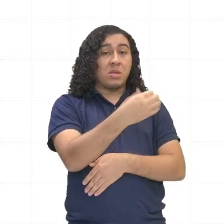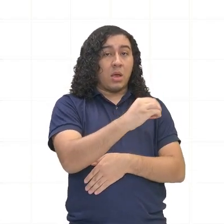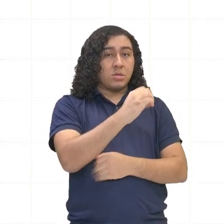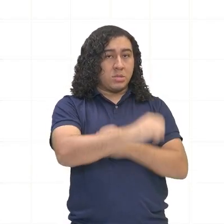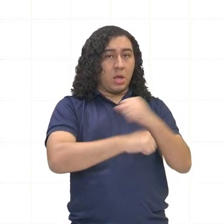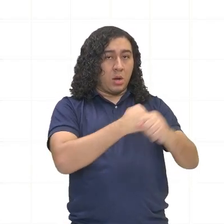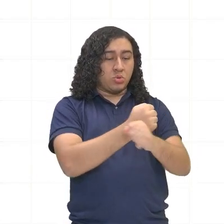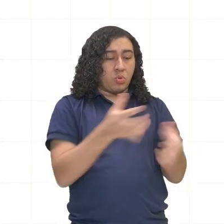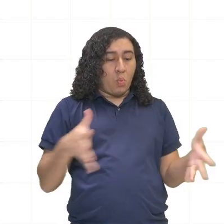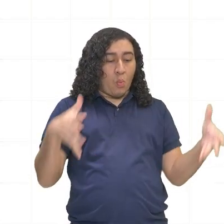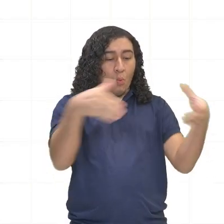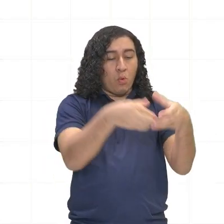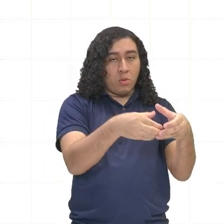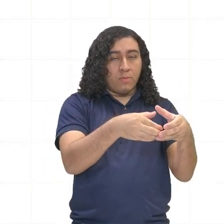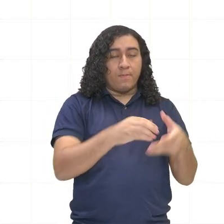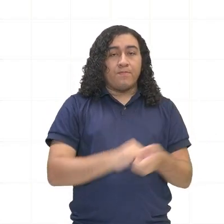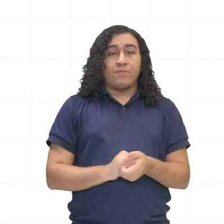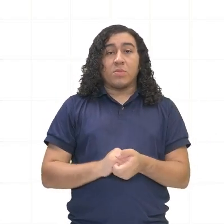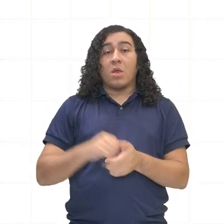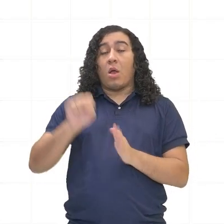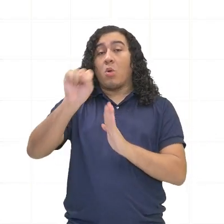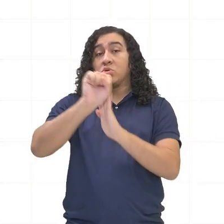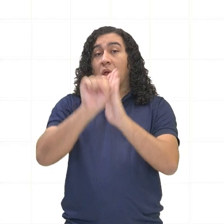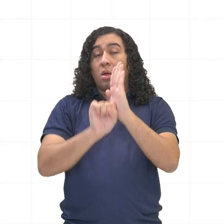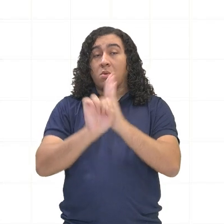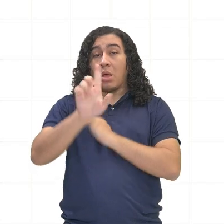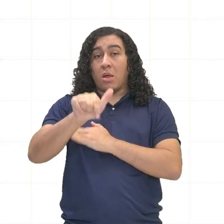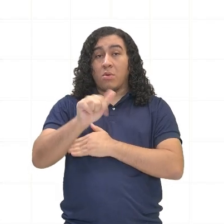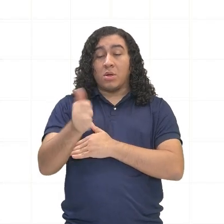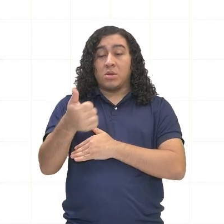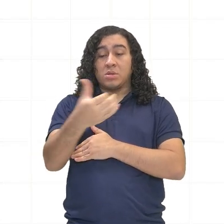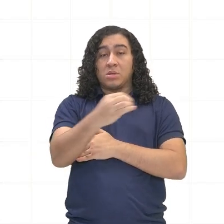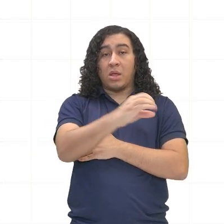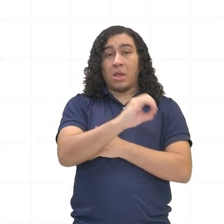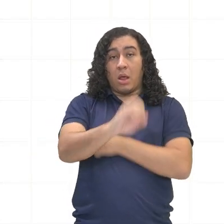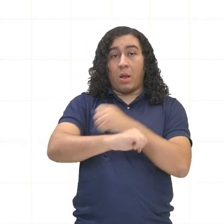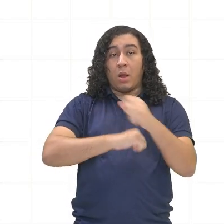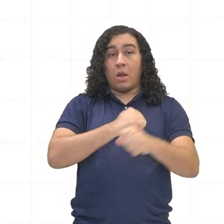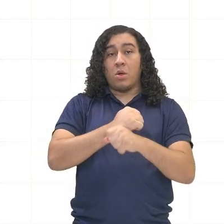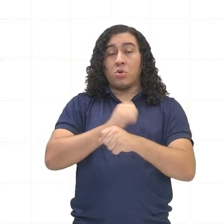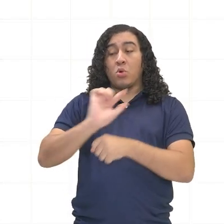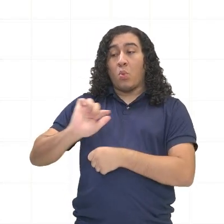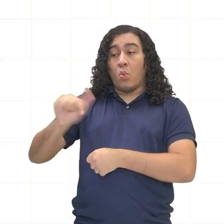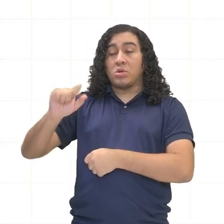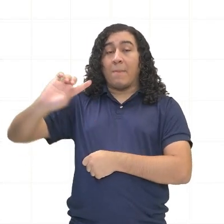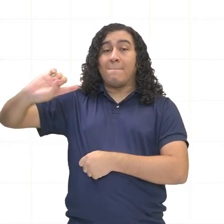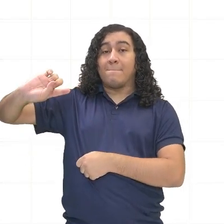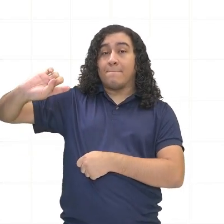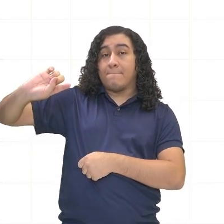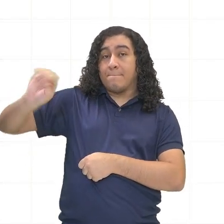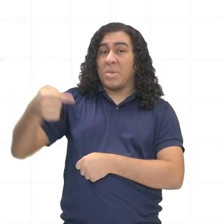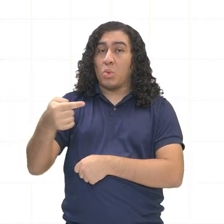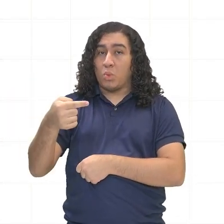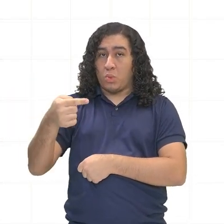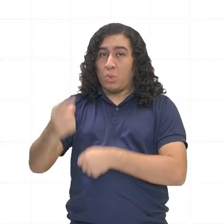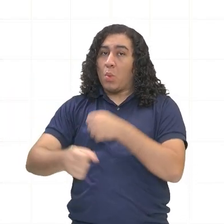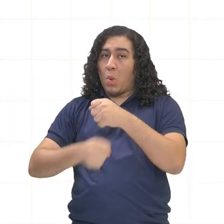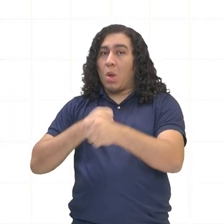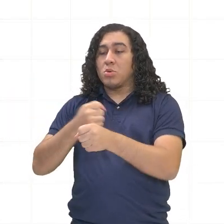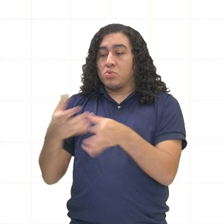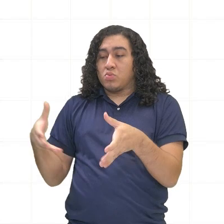anos. O século a um conjunto de 100 anos e o milênio a um conjunto de 1000 anos.